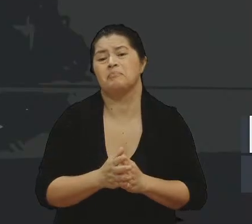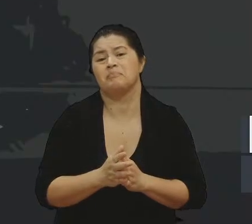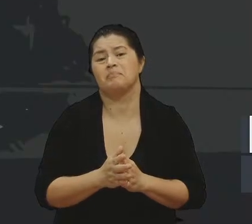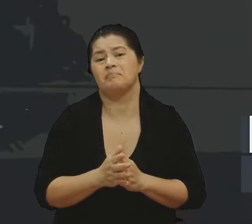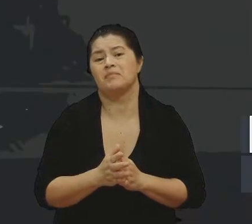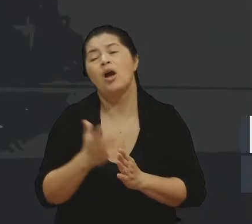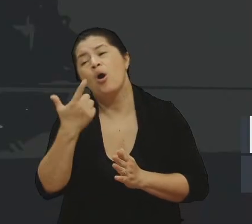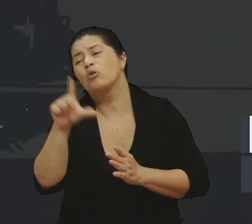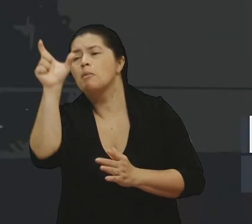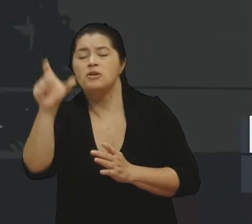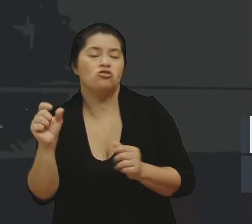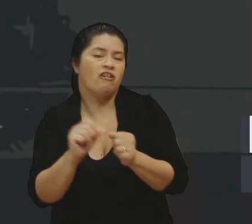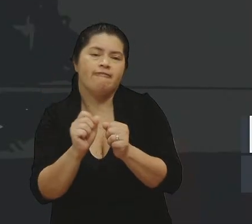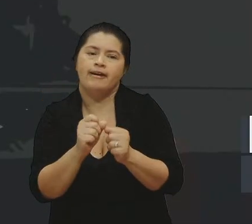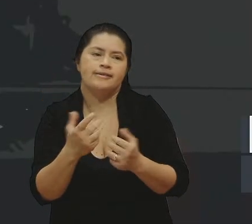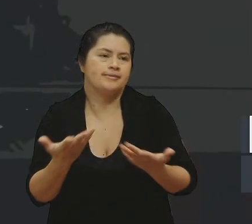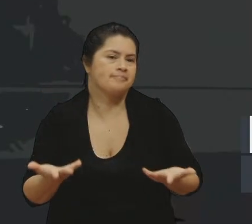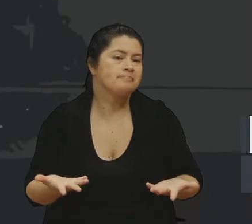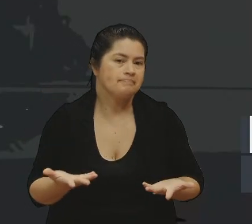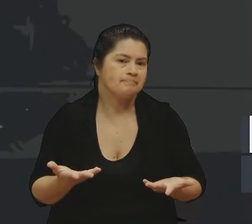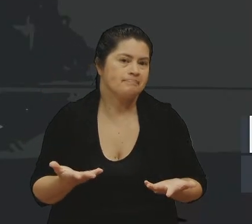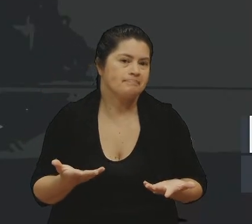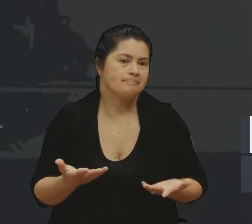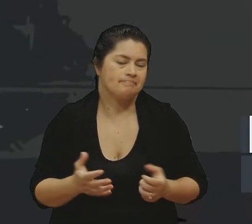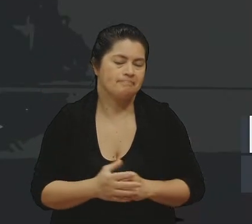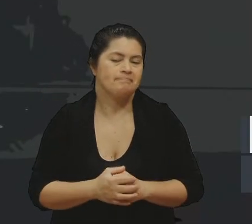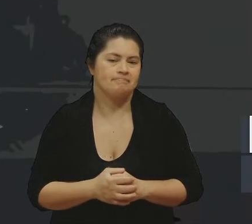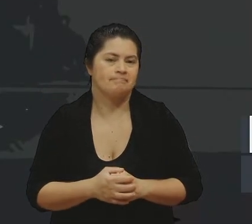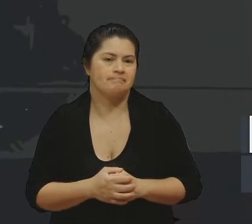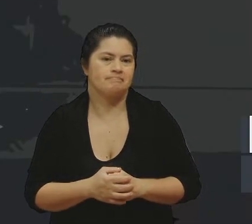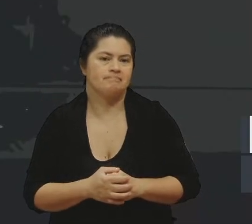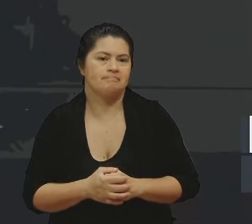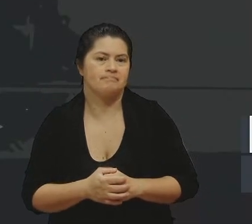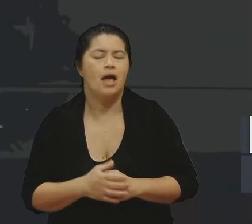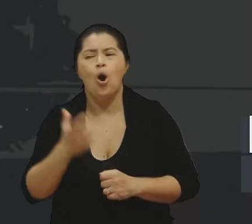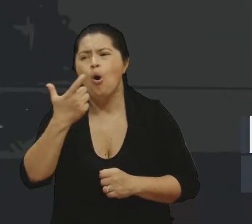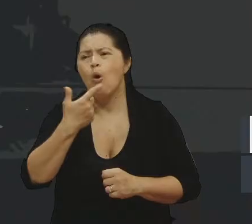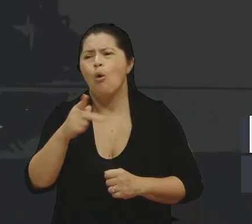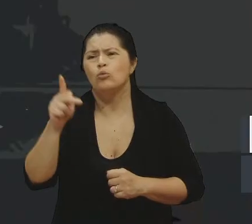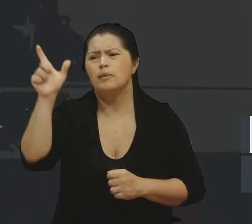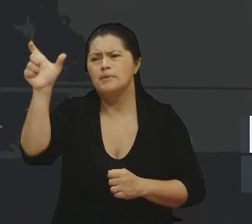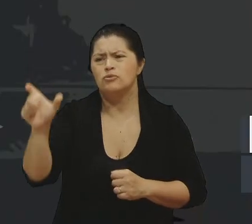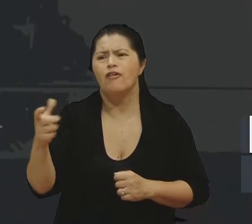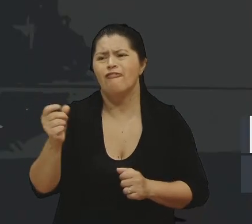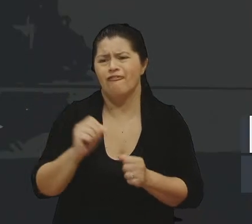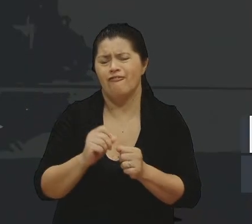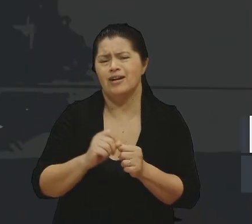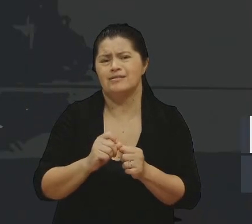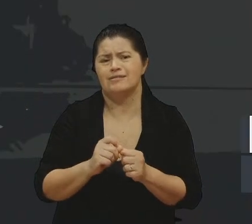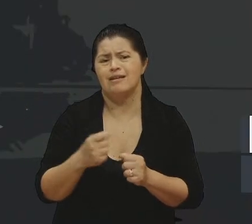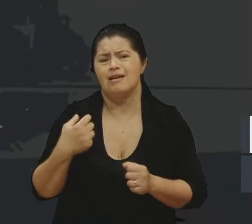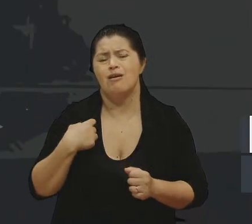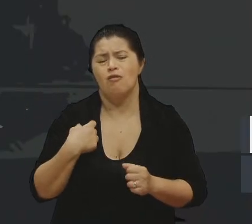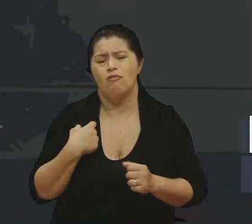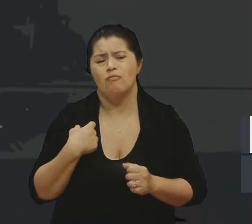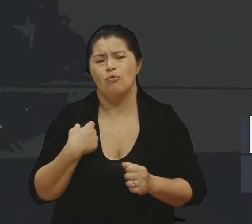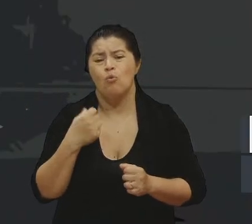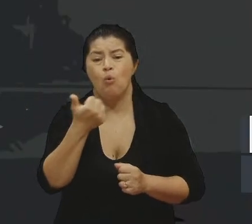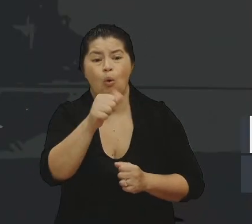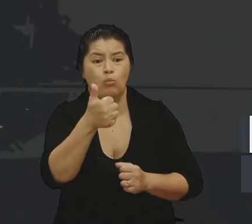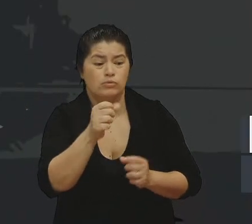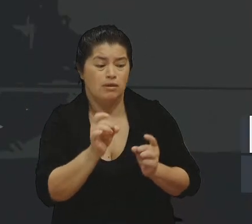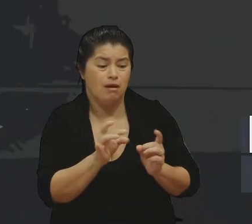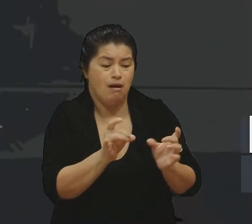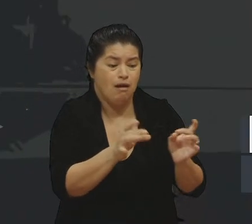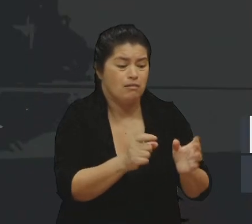fazendo. Alguém está fazendo no segmento da gente. Alguém está fazendo. Eu fiquei 11 anos vendendo um modelo de franquia. Um concorrente meu teve que